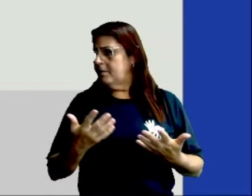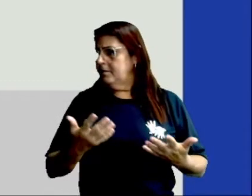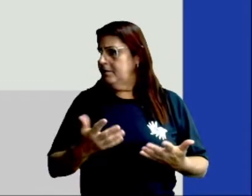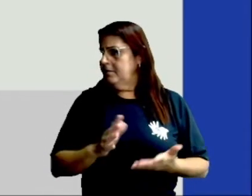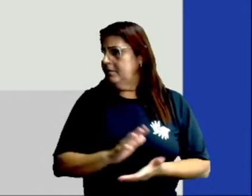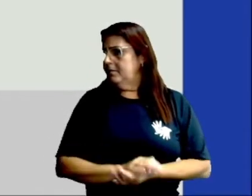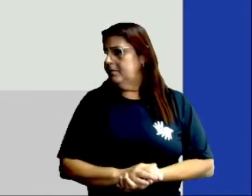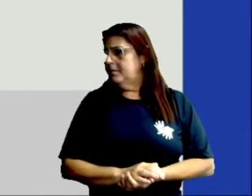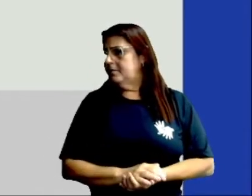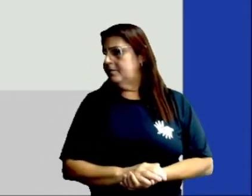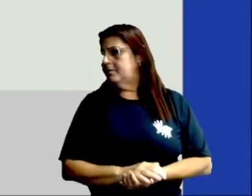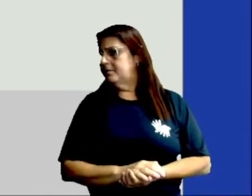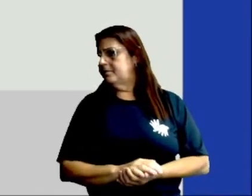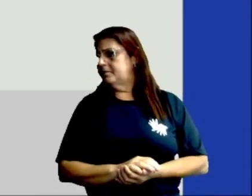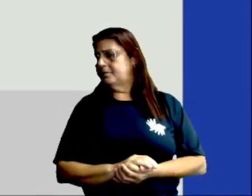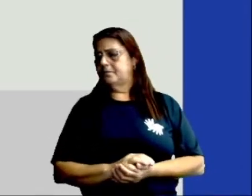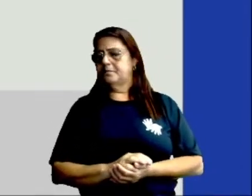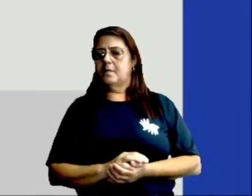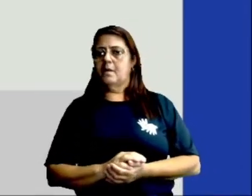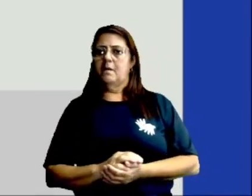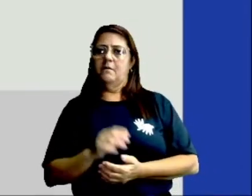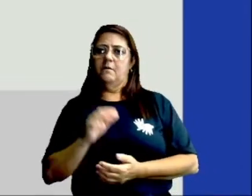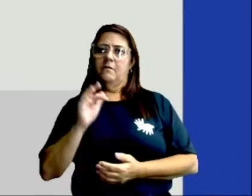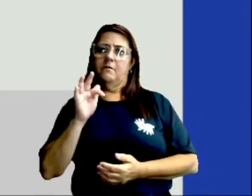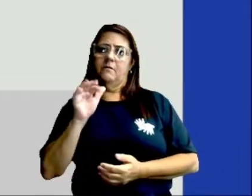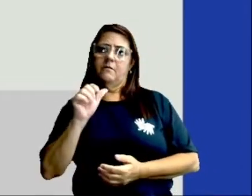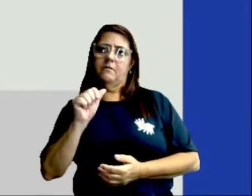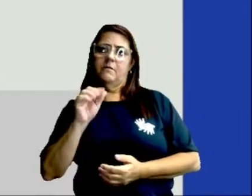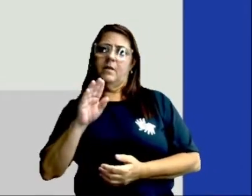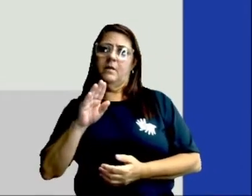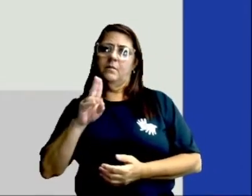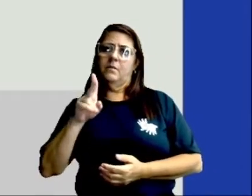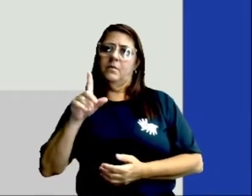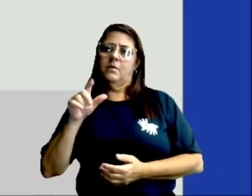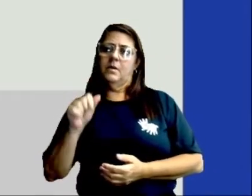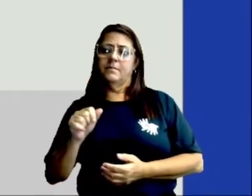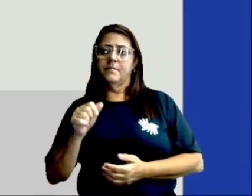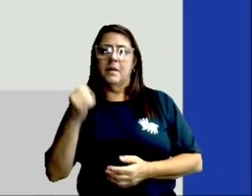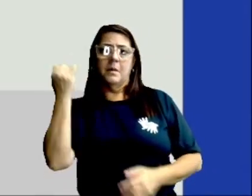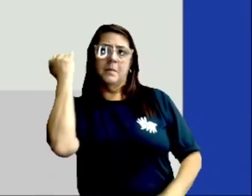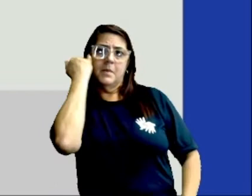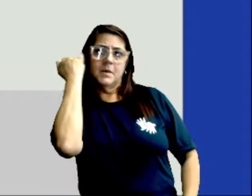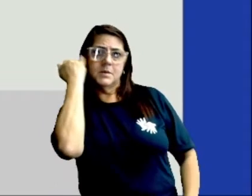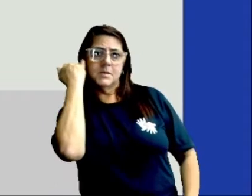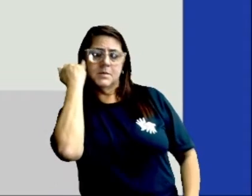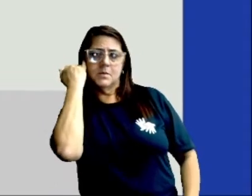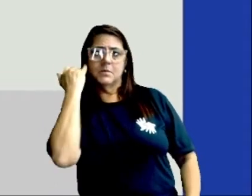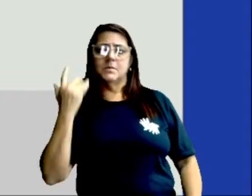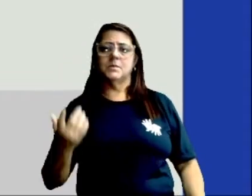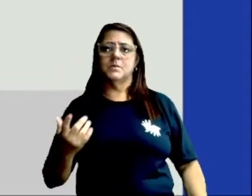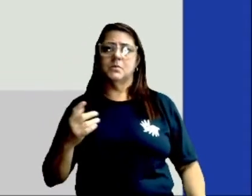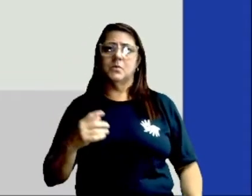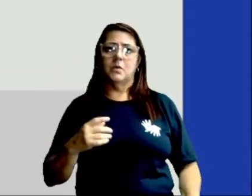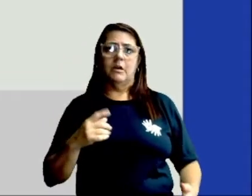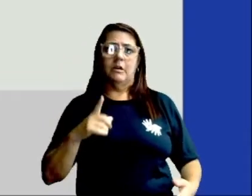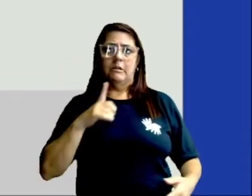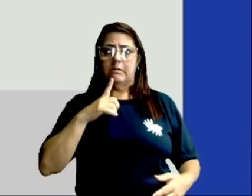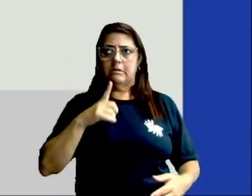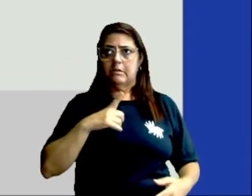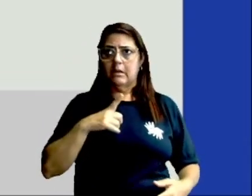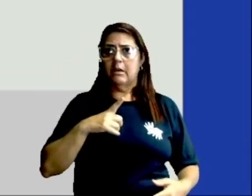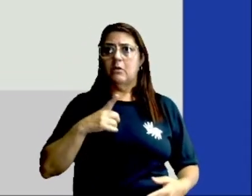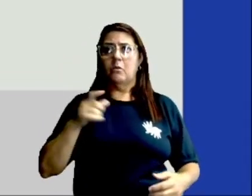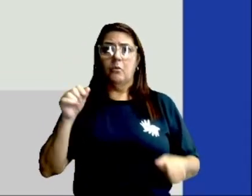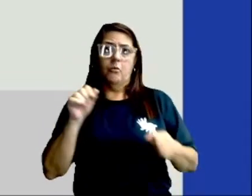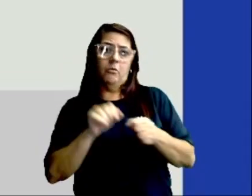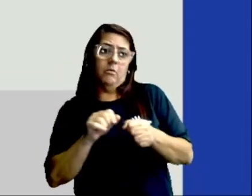certo? Que os preguiçosos colhem o que merecem. É a moral da nossa fábula que a gente leu, que a gente